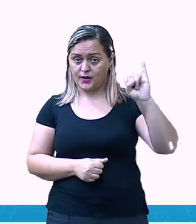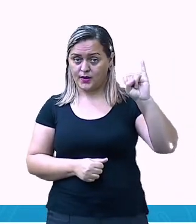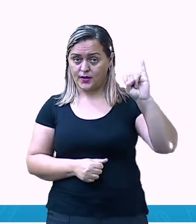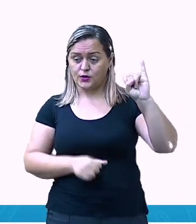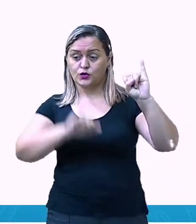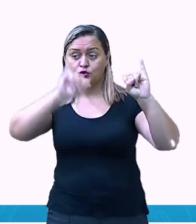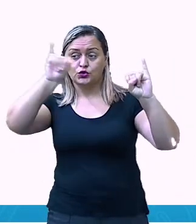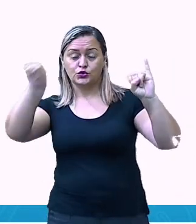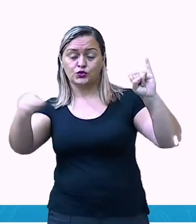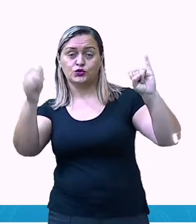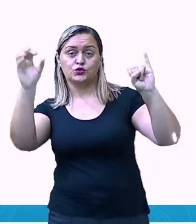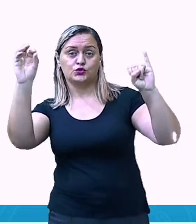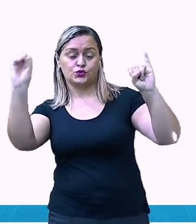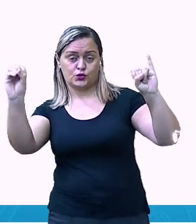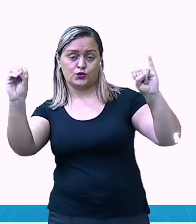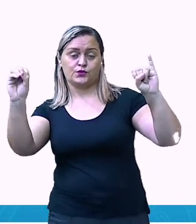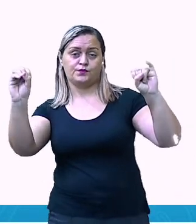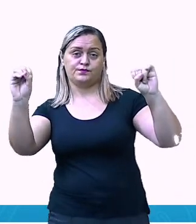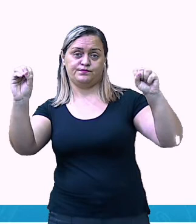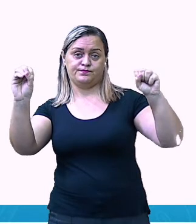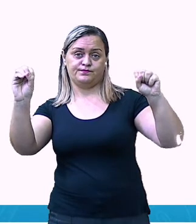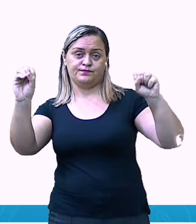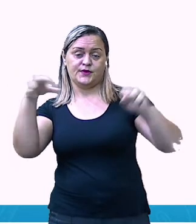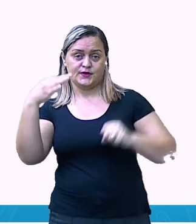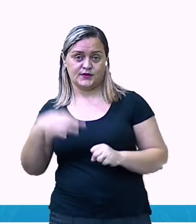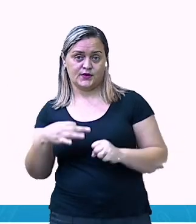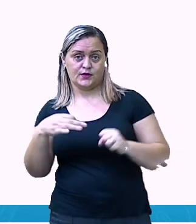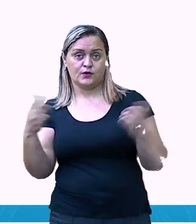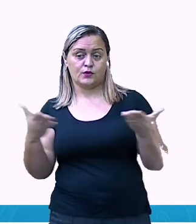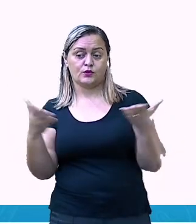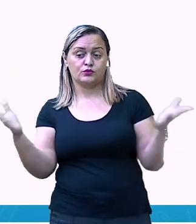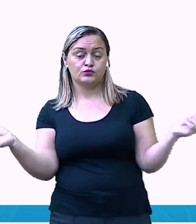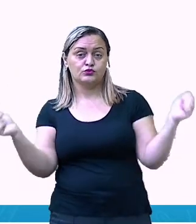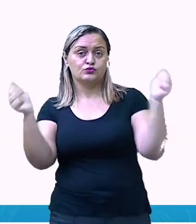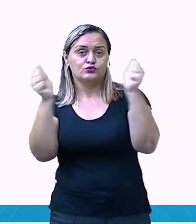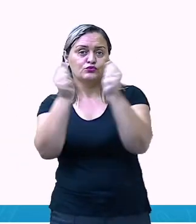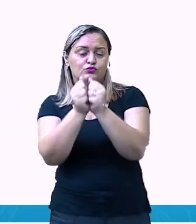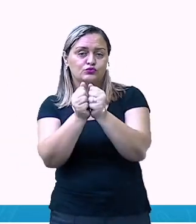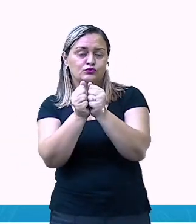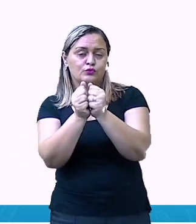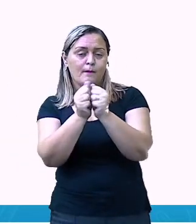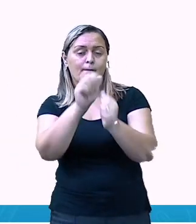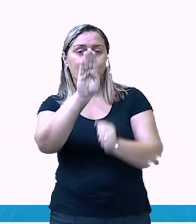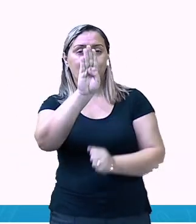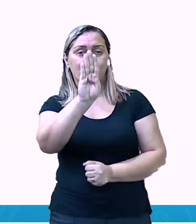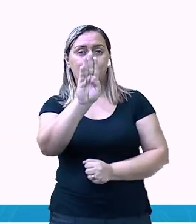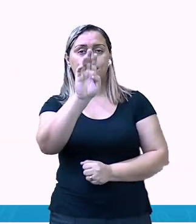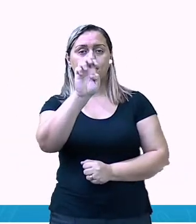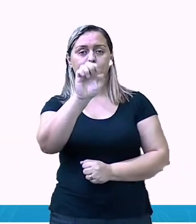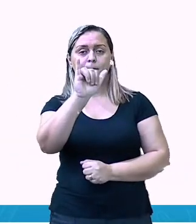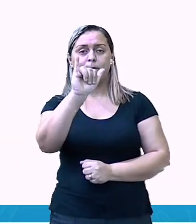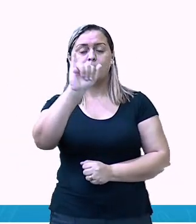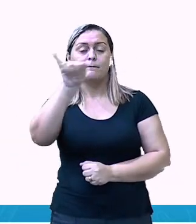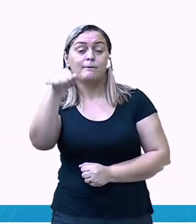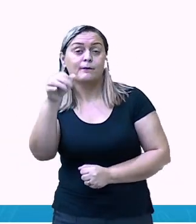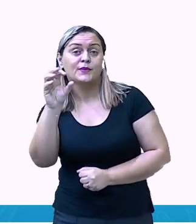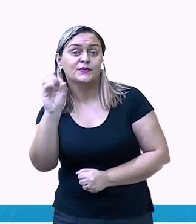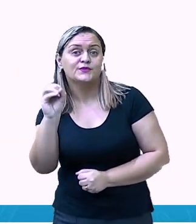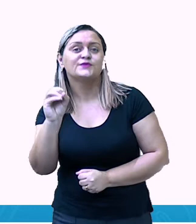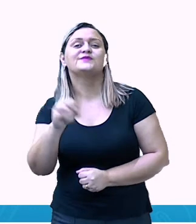Jó, o J e o O. Jó. Então, eu formei beijo.